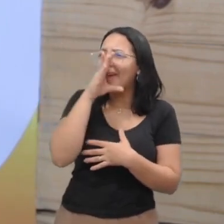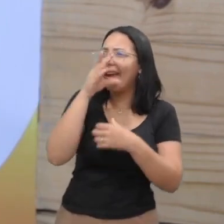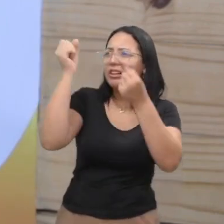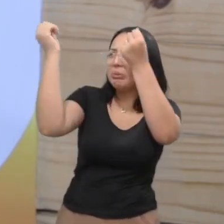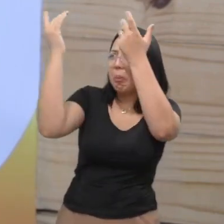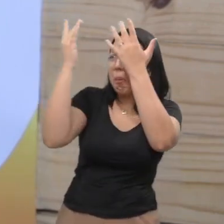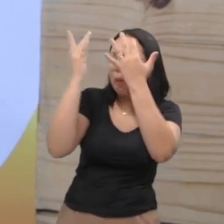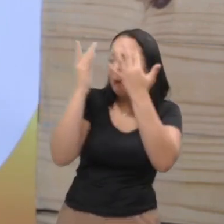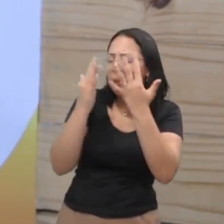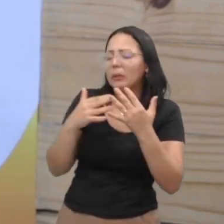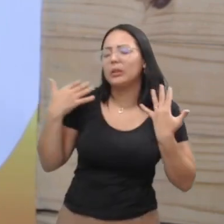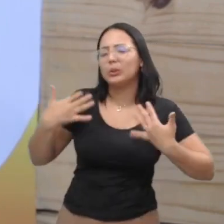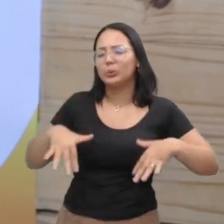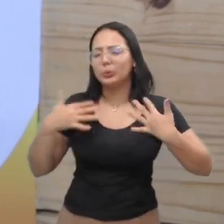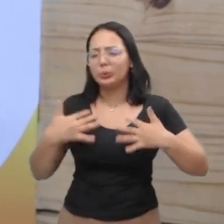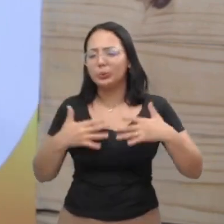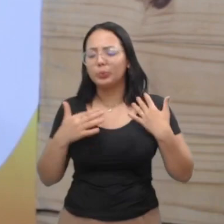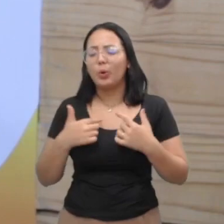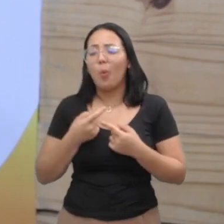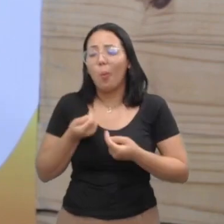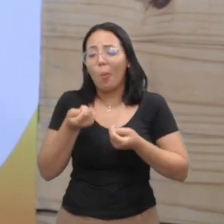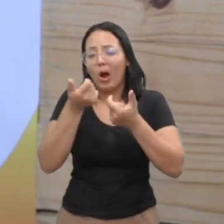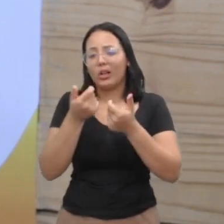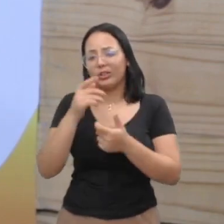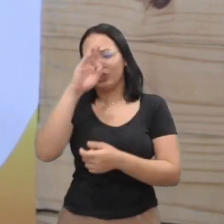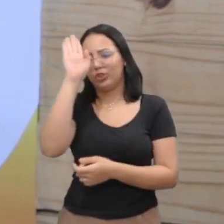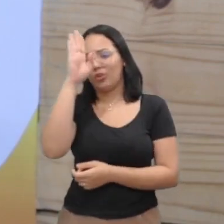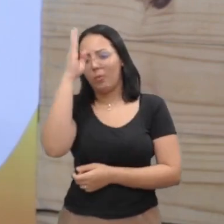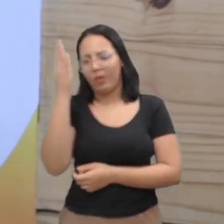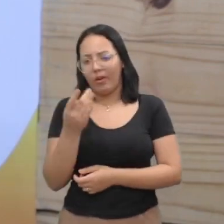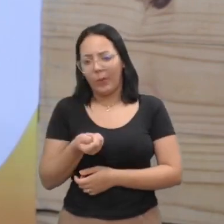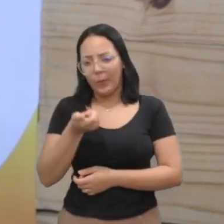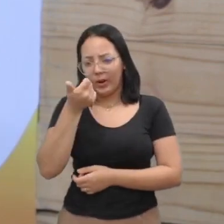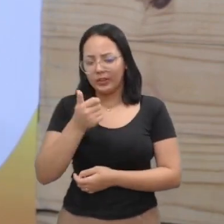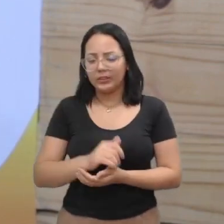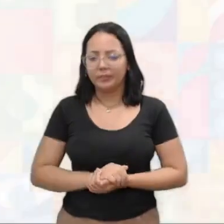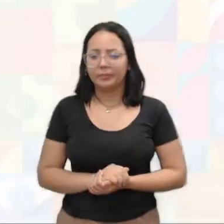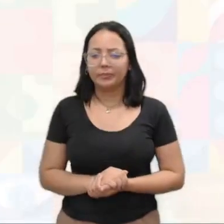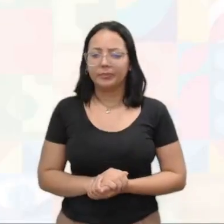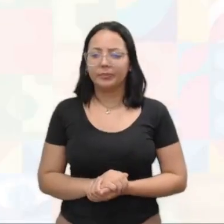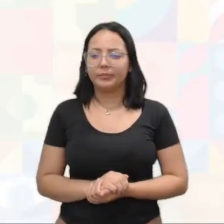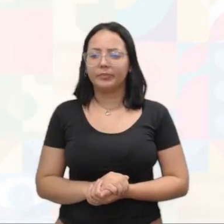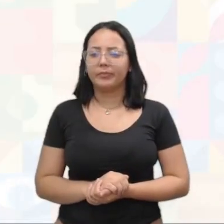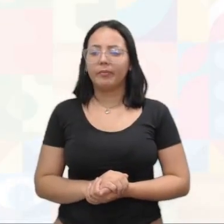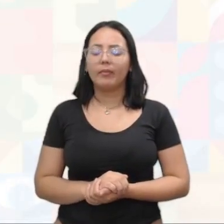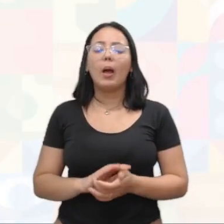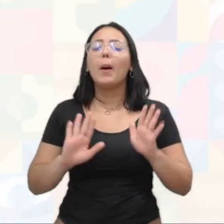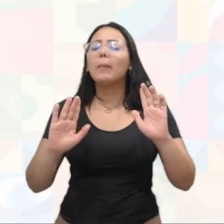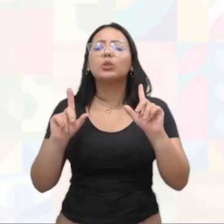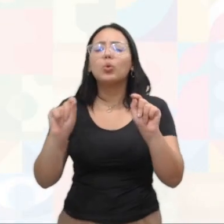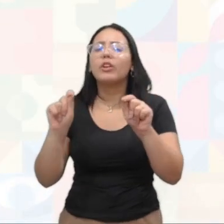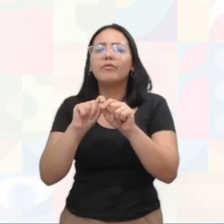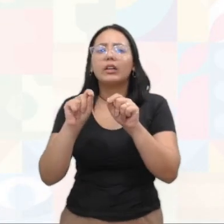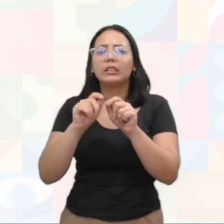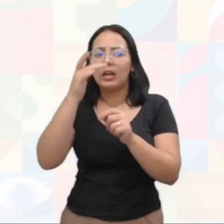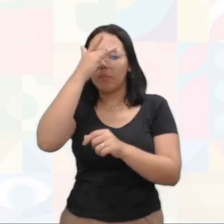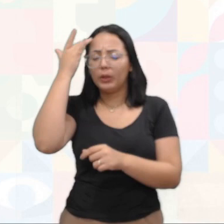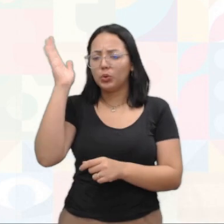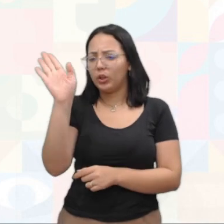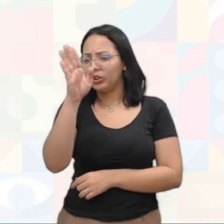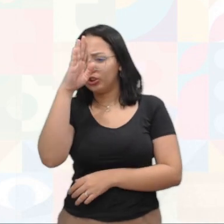no sol, tudo isso veio ocasionar que eu pudesse, naquele momento, sofrer um desmaio. Mas o que fazer quando uma pessoa